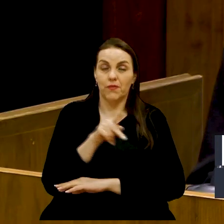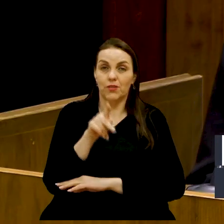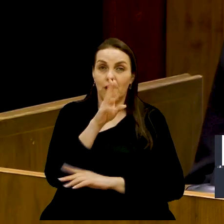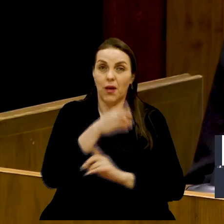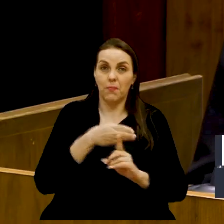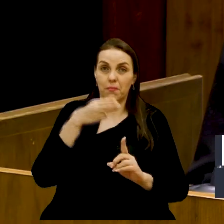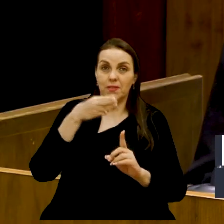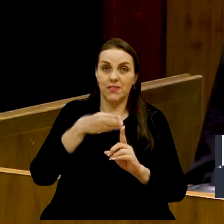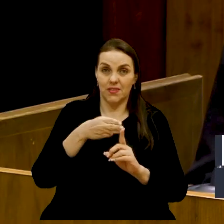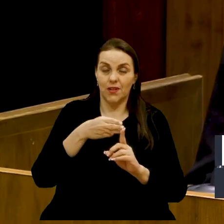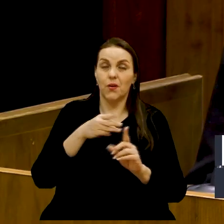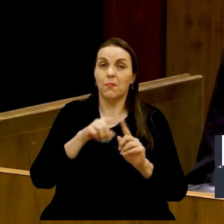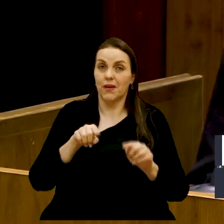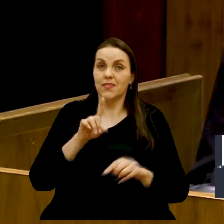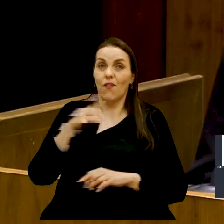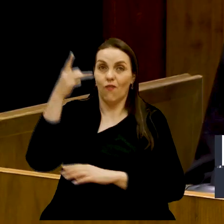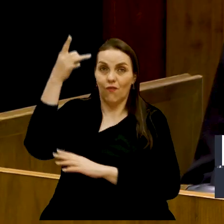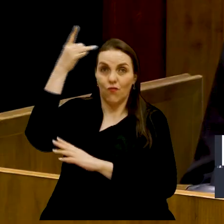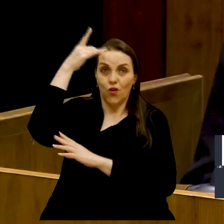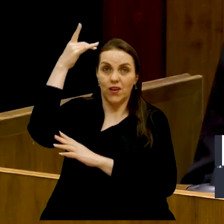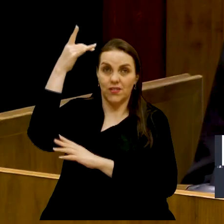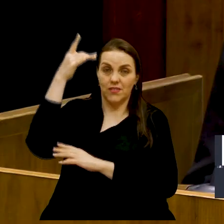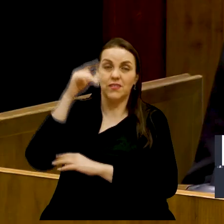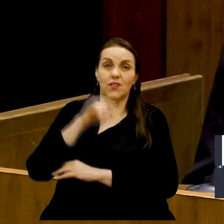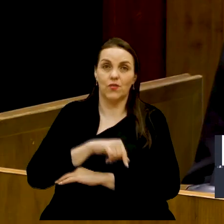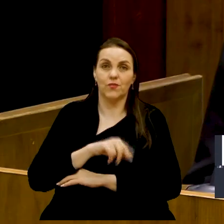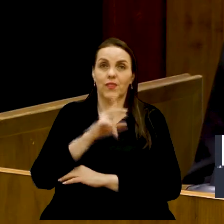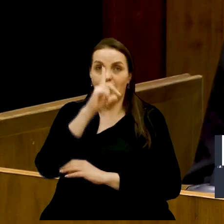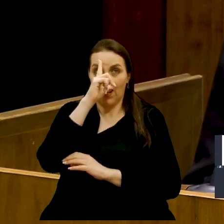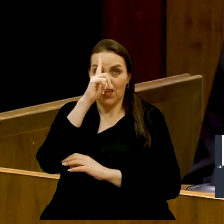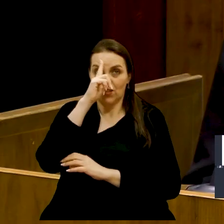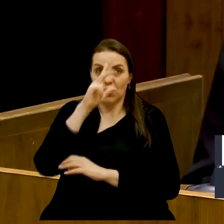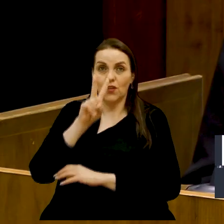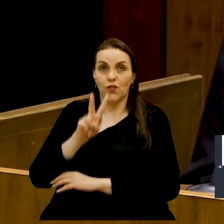uma vocação. E vocação vem do latim vocare, que é chamamento.